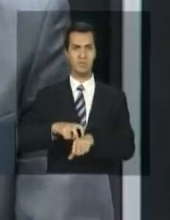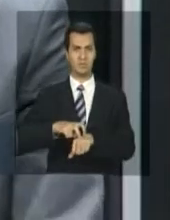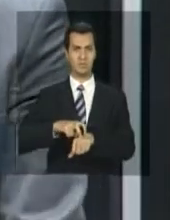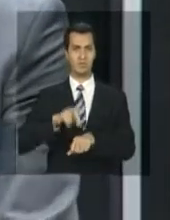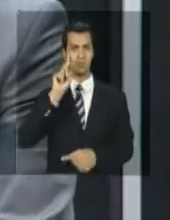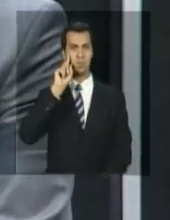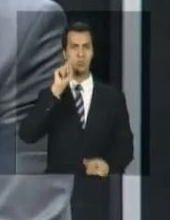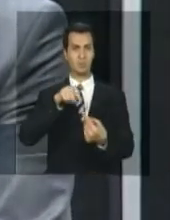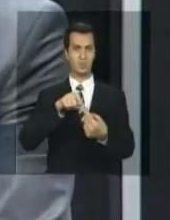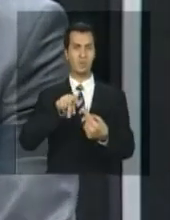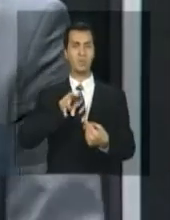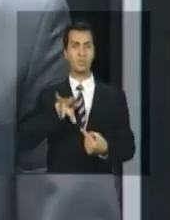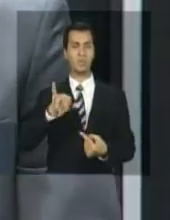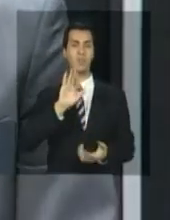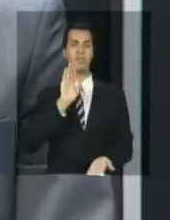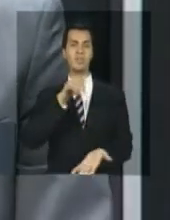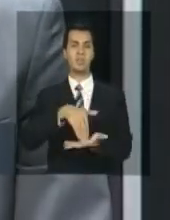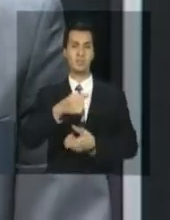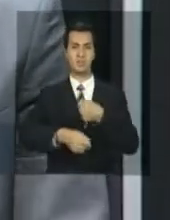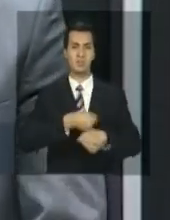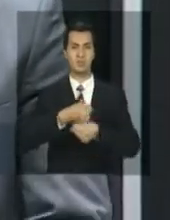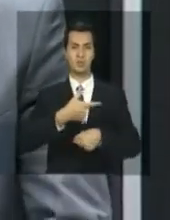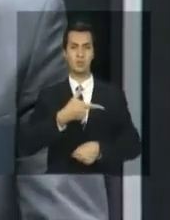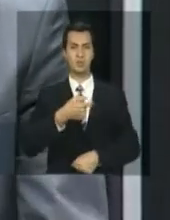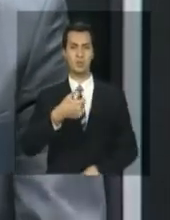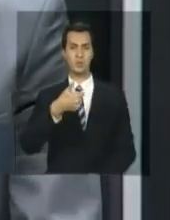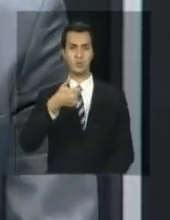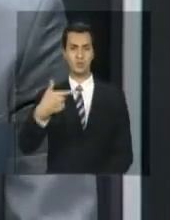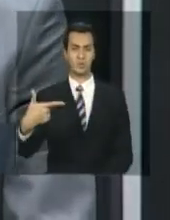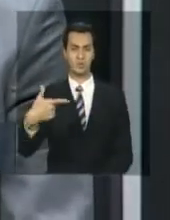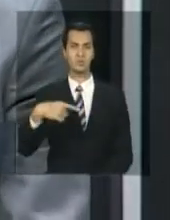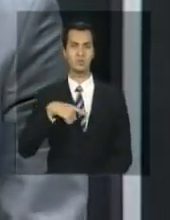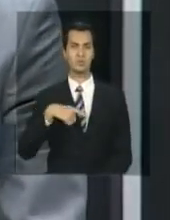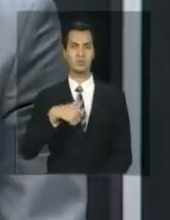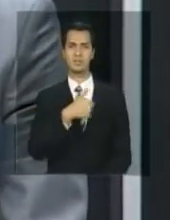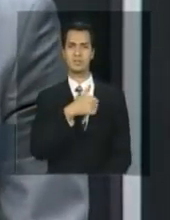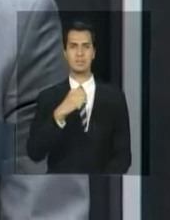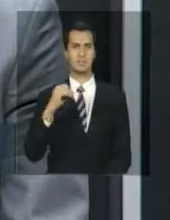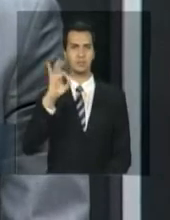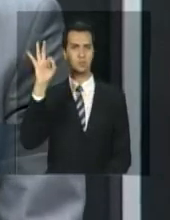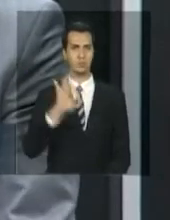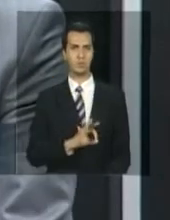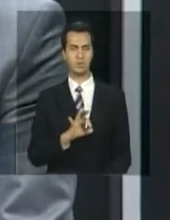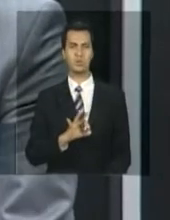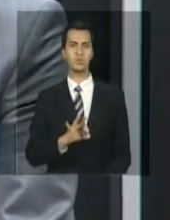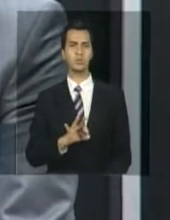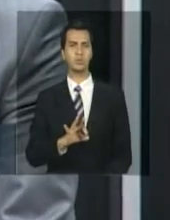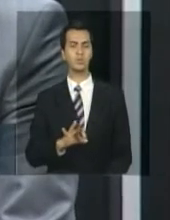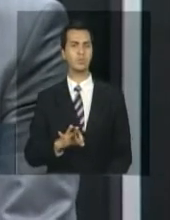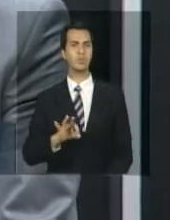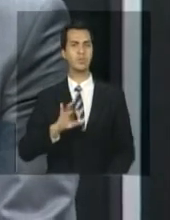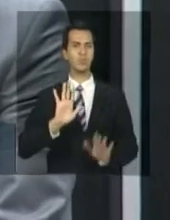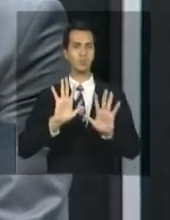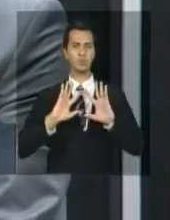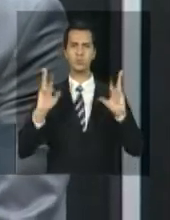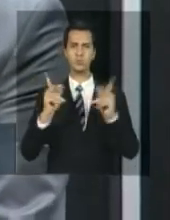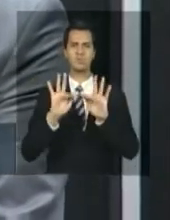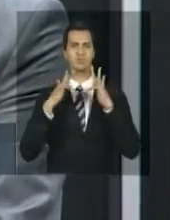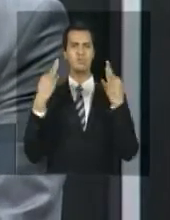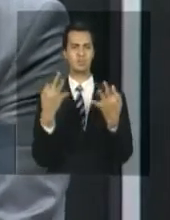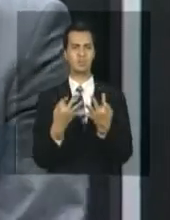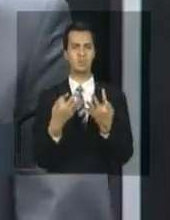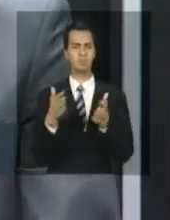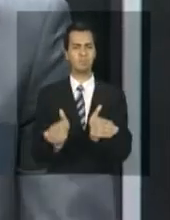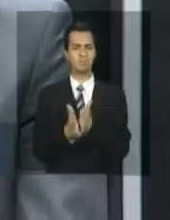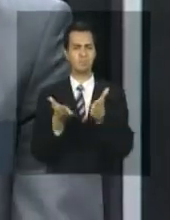que será pago até o final de 2012, a 100% das famílias extremamente pobres, que vivem